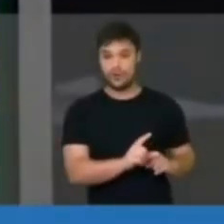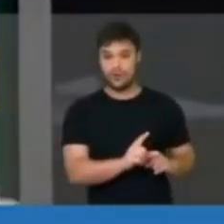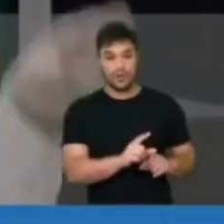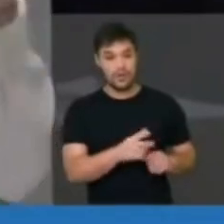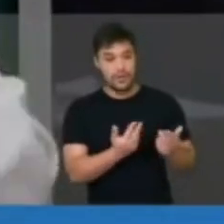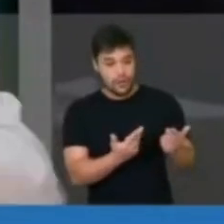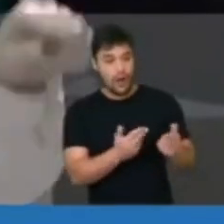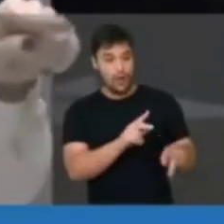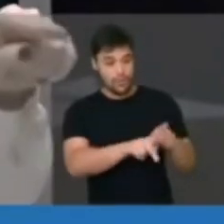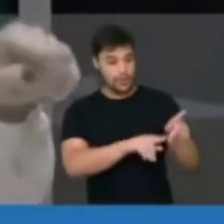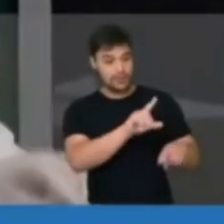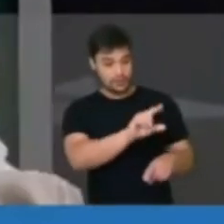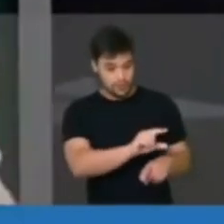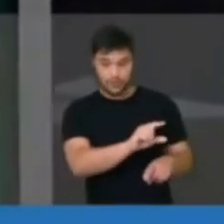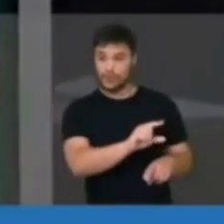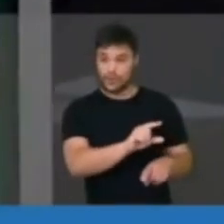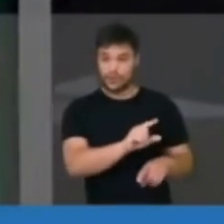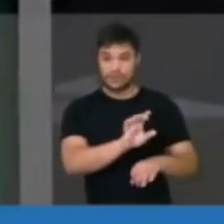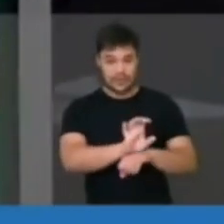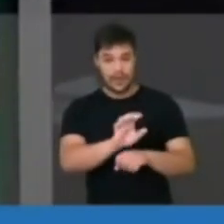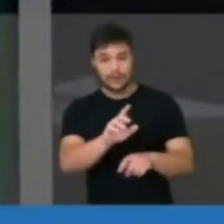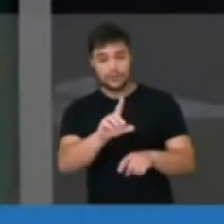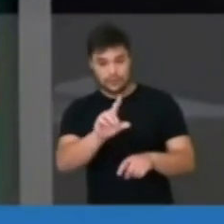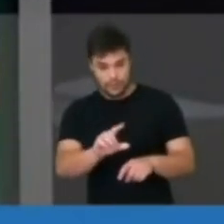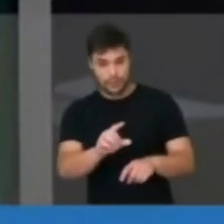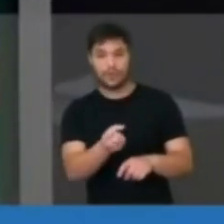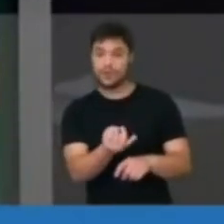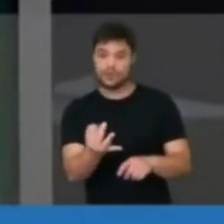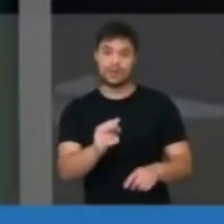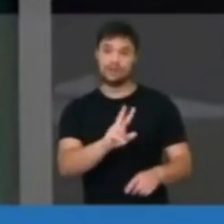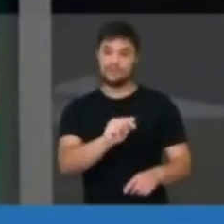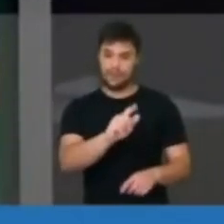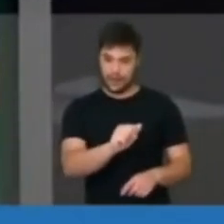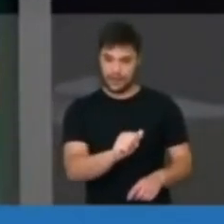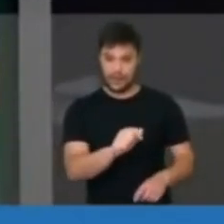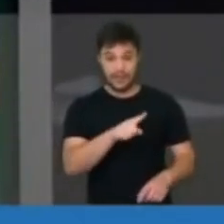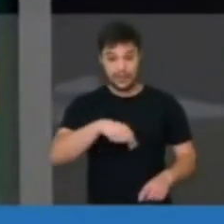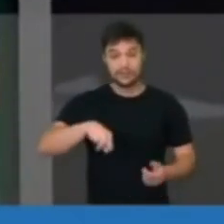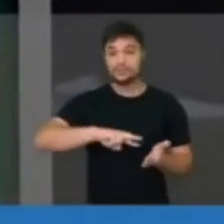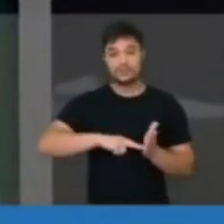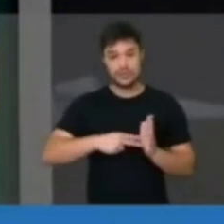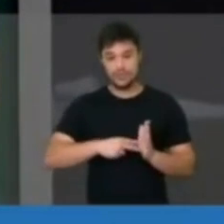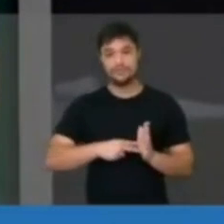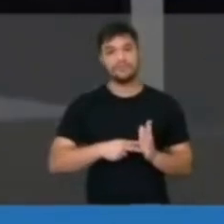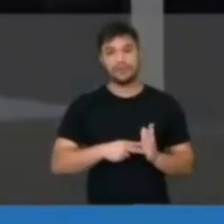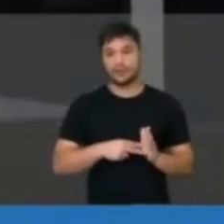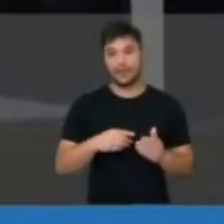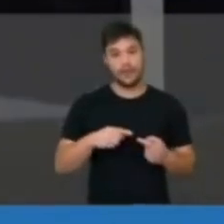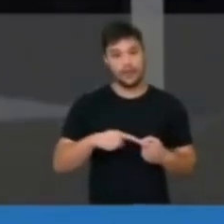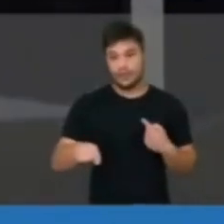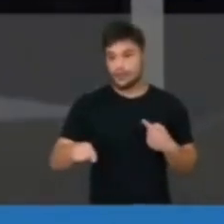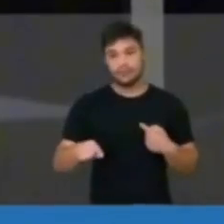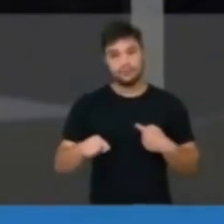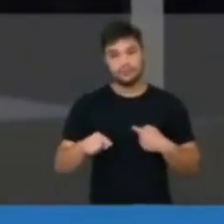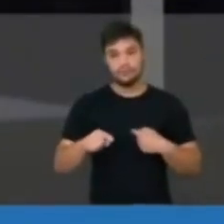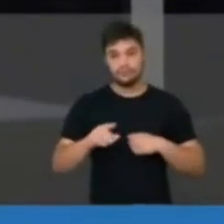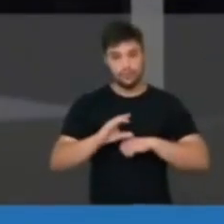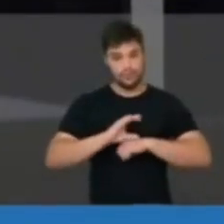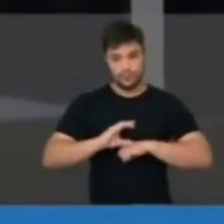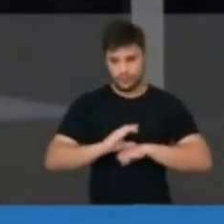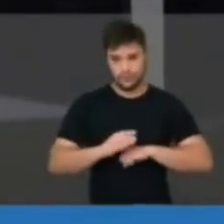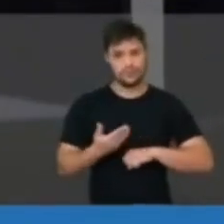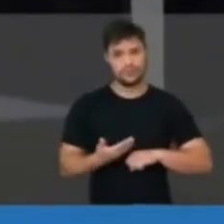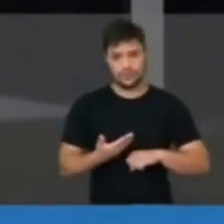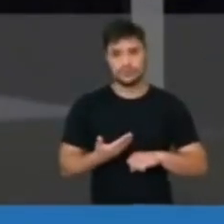populacional que o IBGE constatou, na verdade nós estaremos descumprindo a única condicionante constitucional